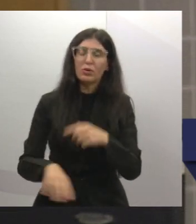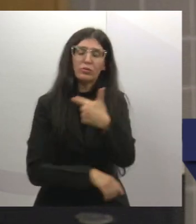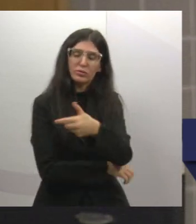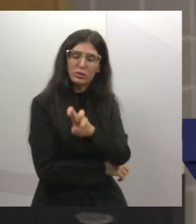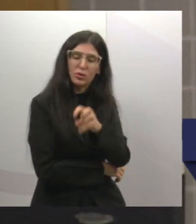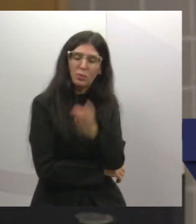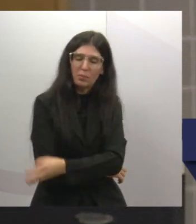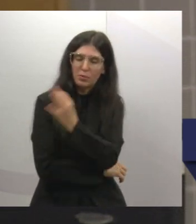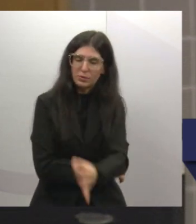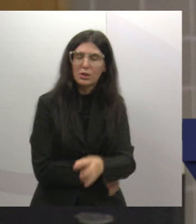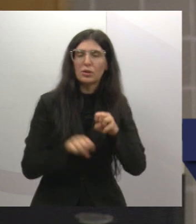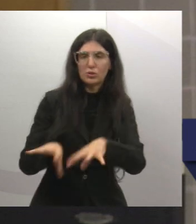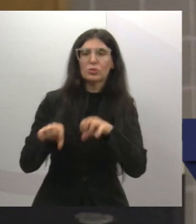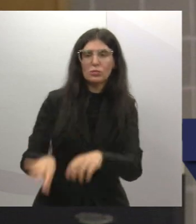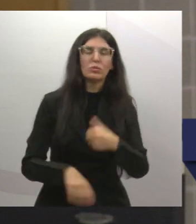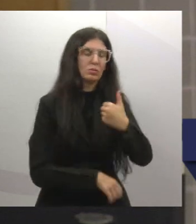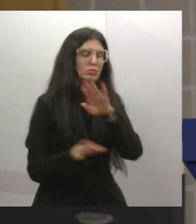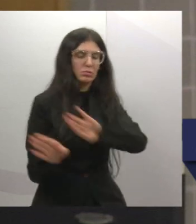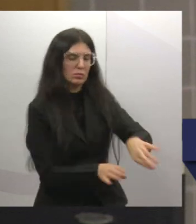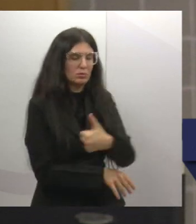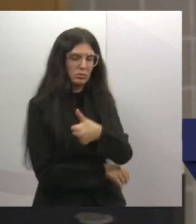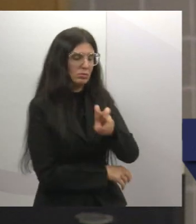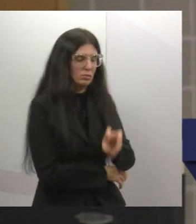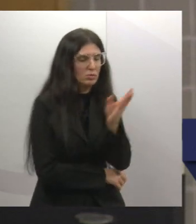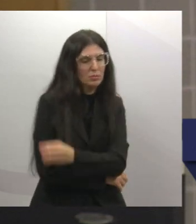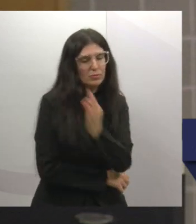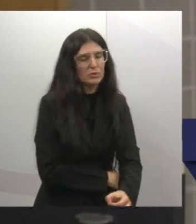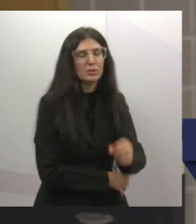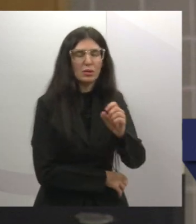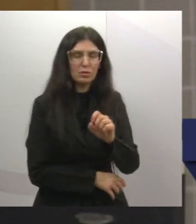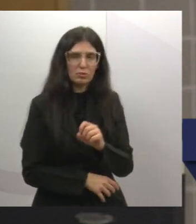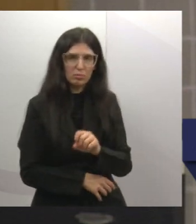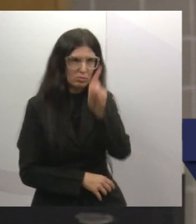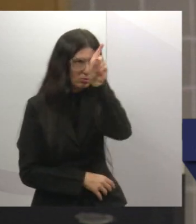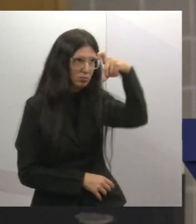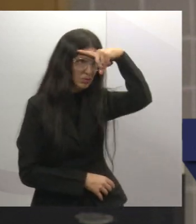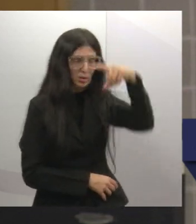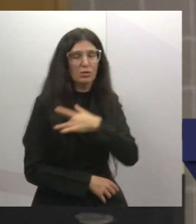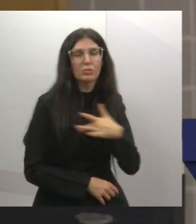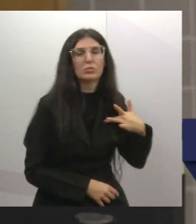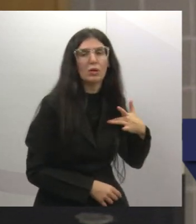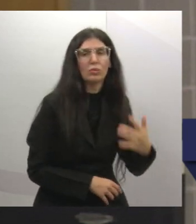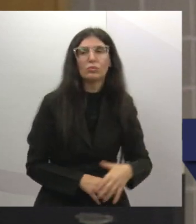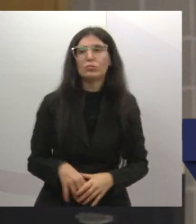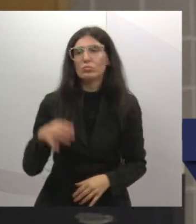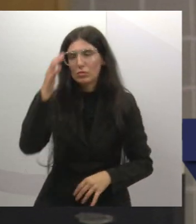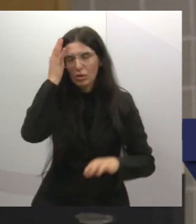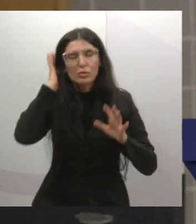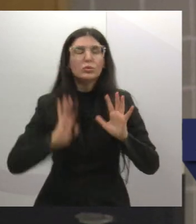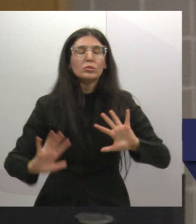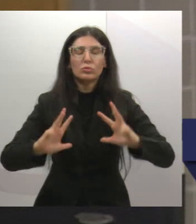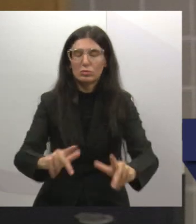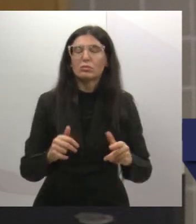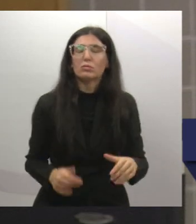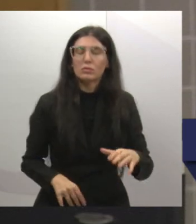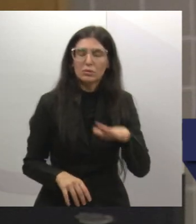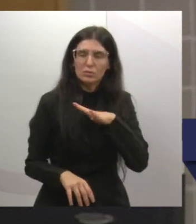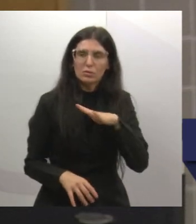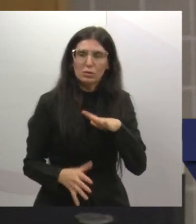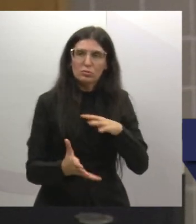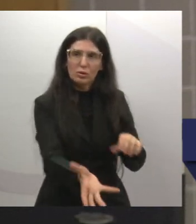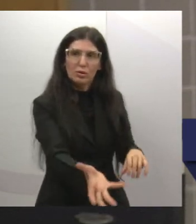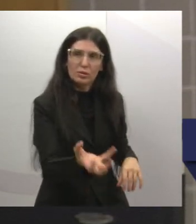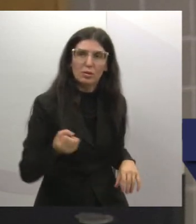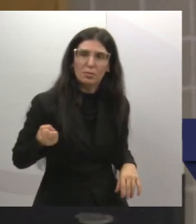educação e 15% para a saúde. Então, dessas receitas que o município recebeu, ele já tem